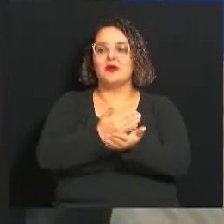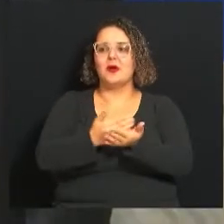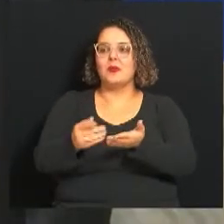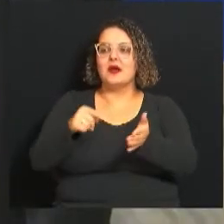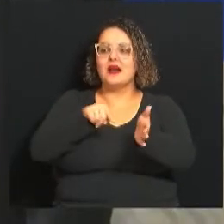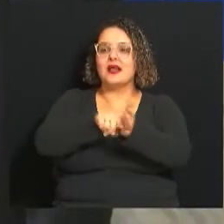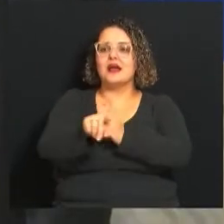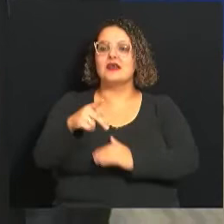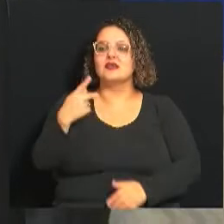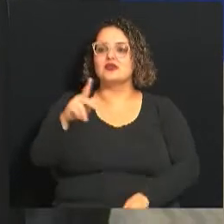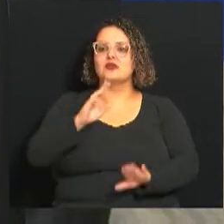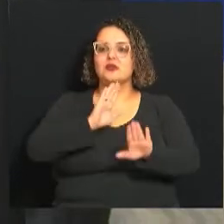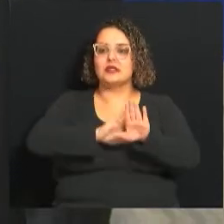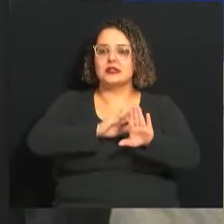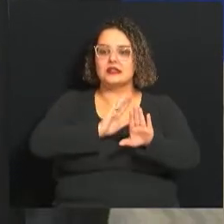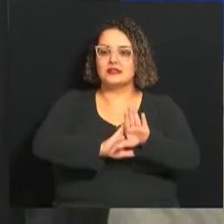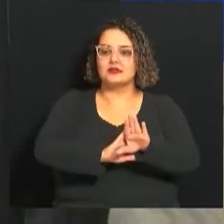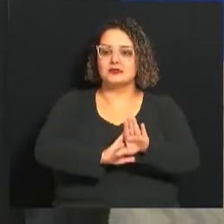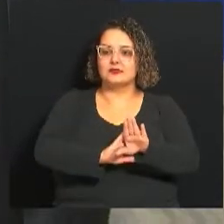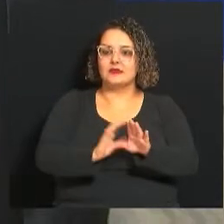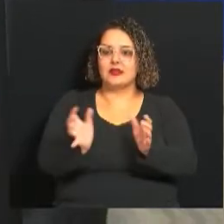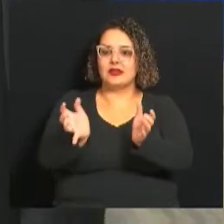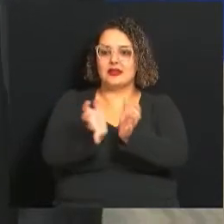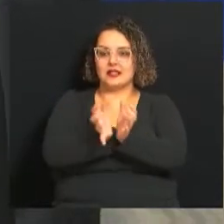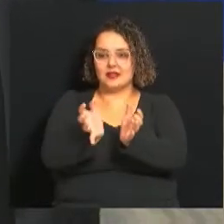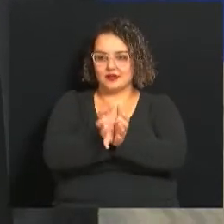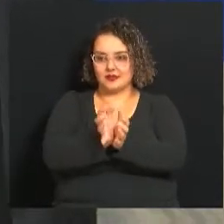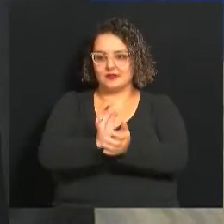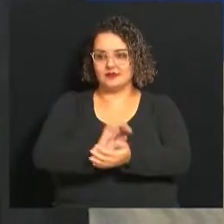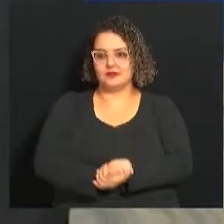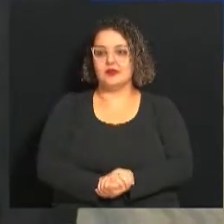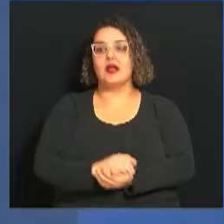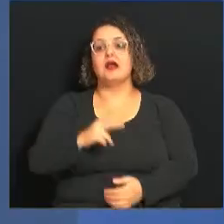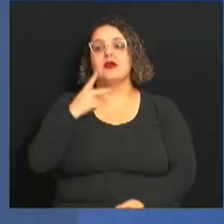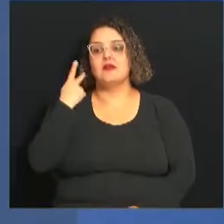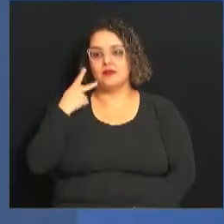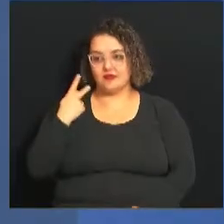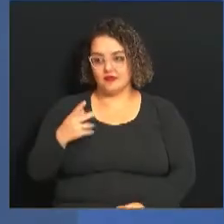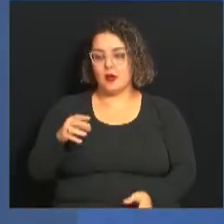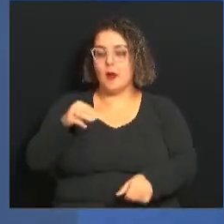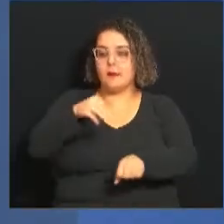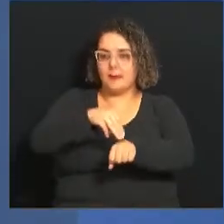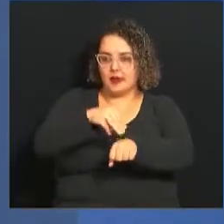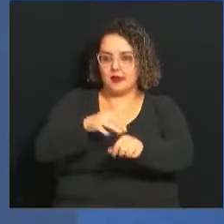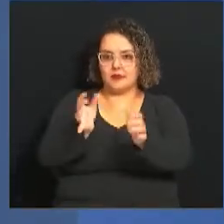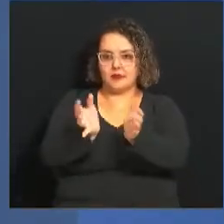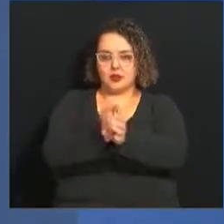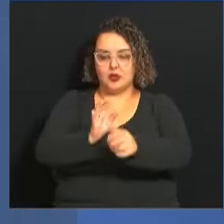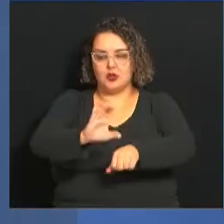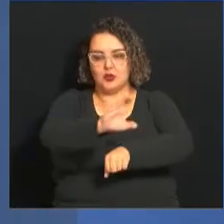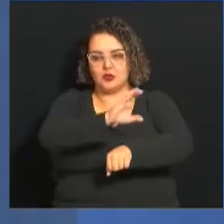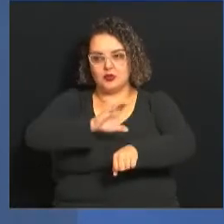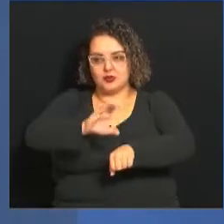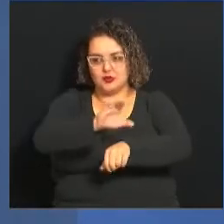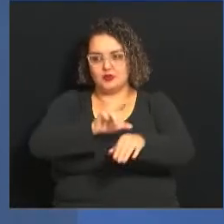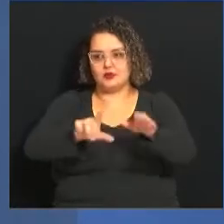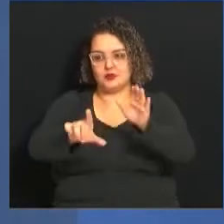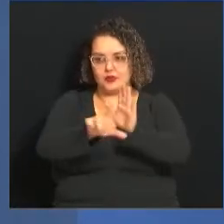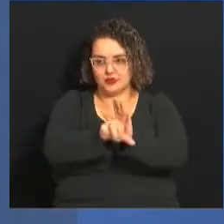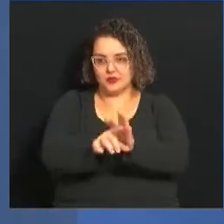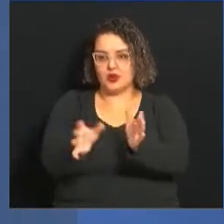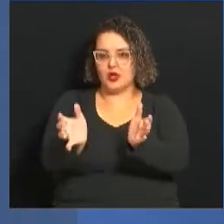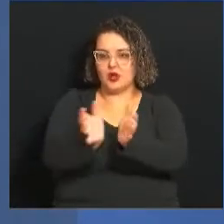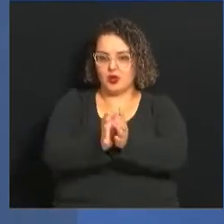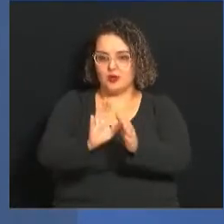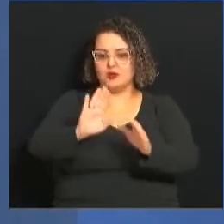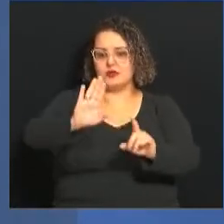sua atuação em comissão. Olha, a vereadora é membro da Comissão de Constituição e Legalidade, da Comissão de